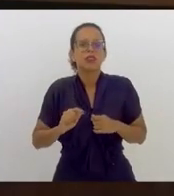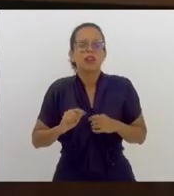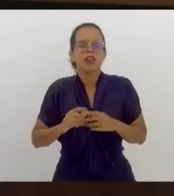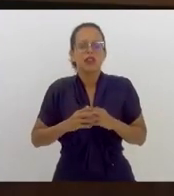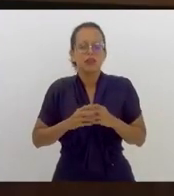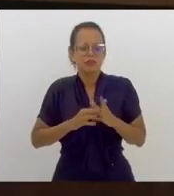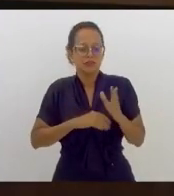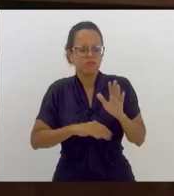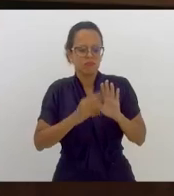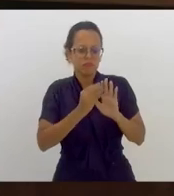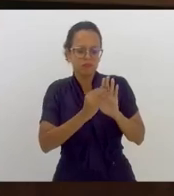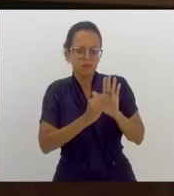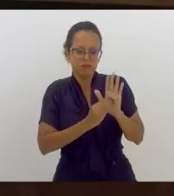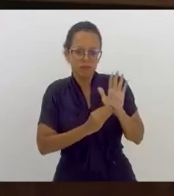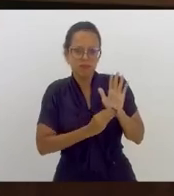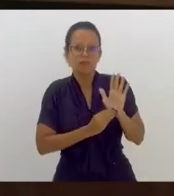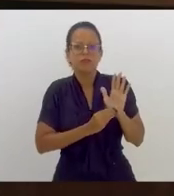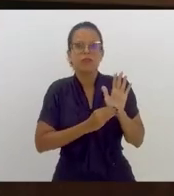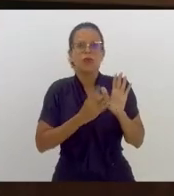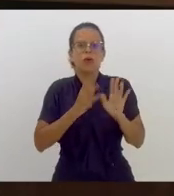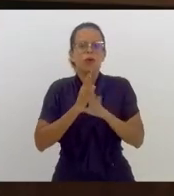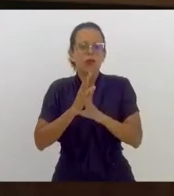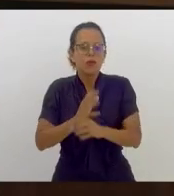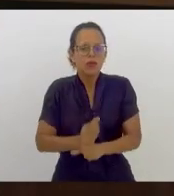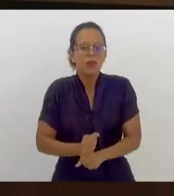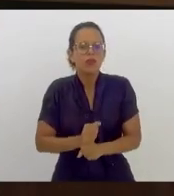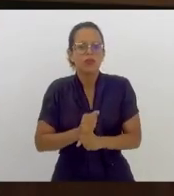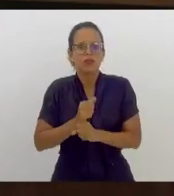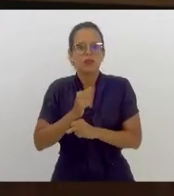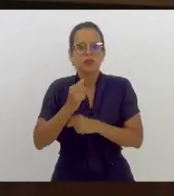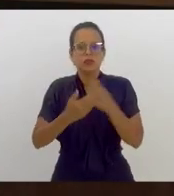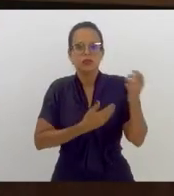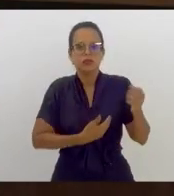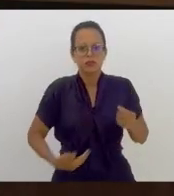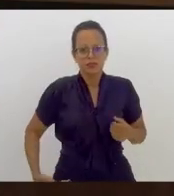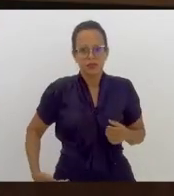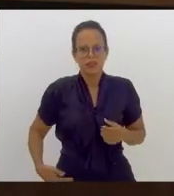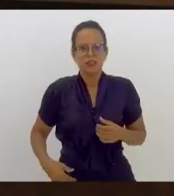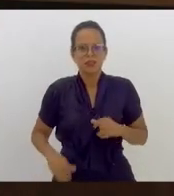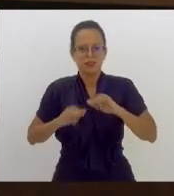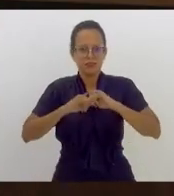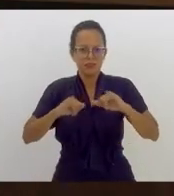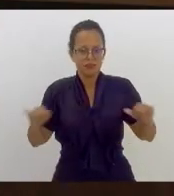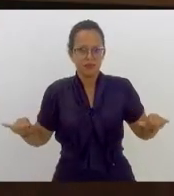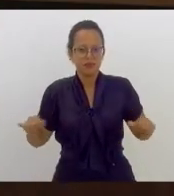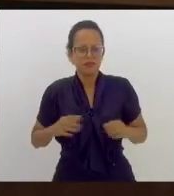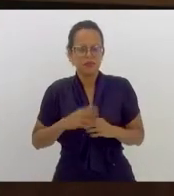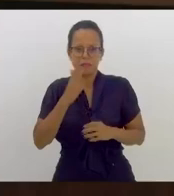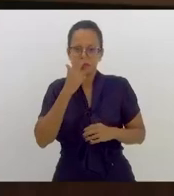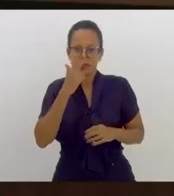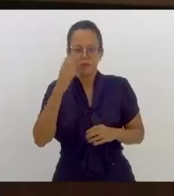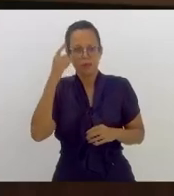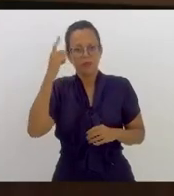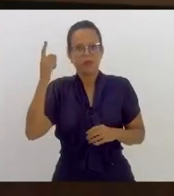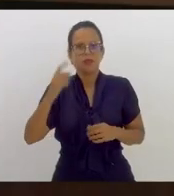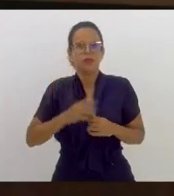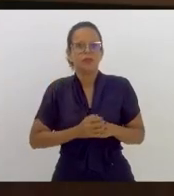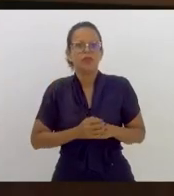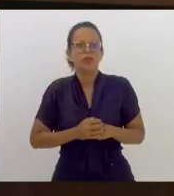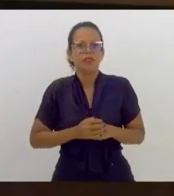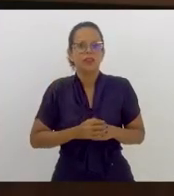receita, como determina a Constituição da República, salvo erro de memória, na DCT, no